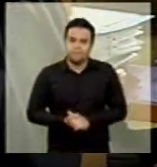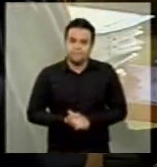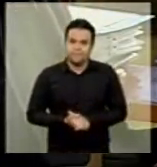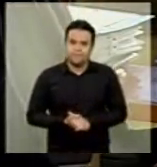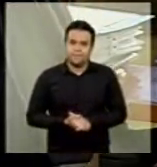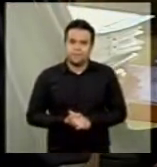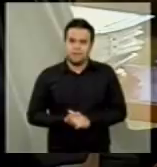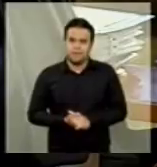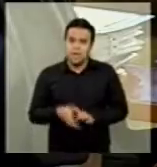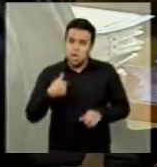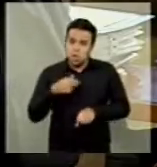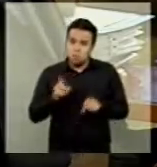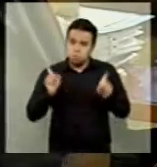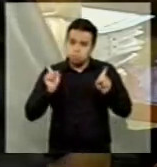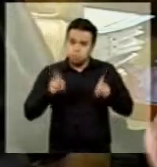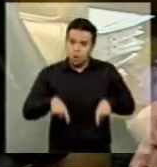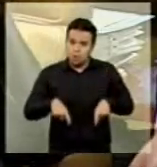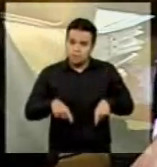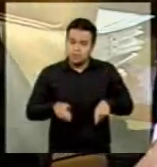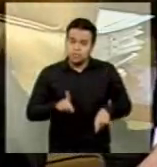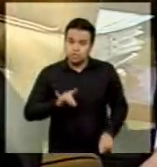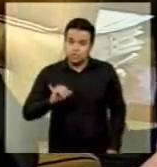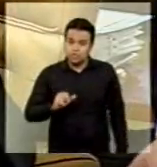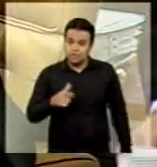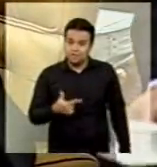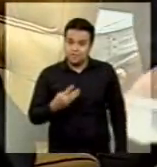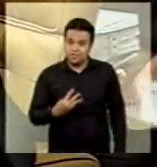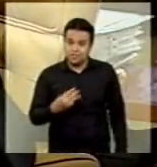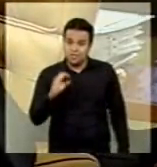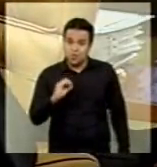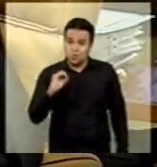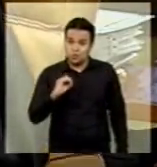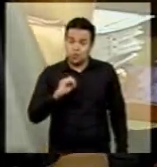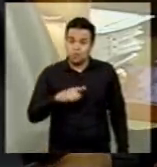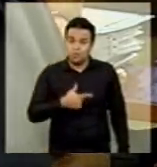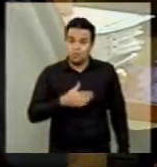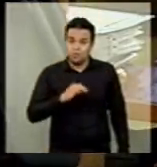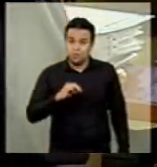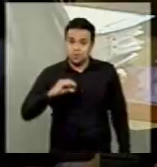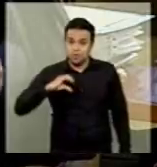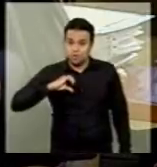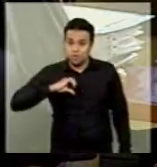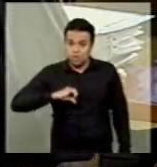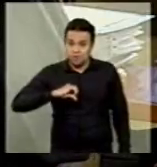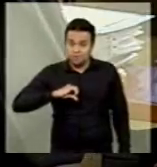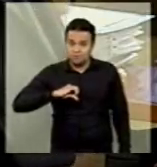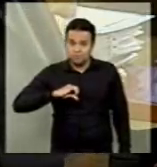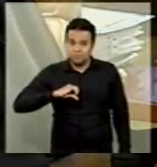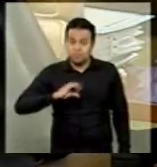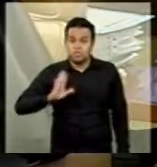Tomei posse aqui no dia 23 de outubro de 2009. Completei há